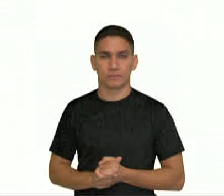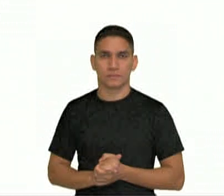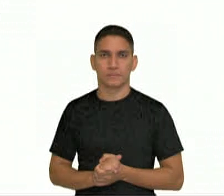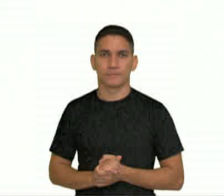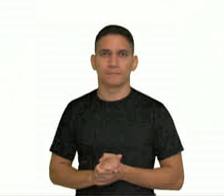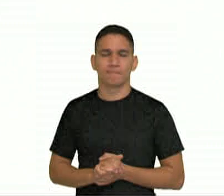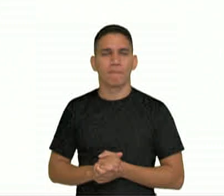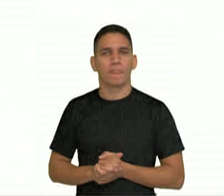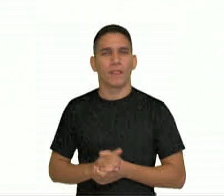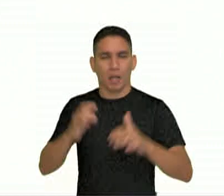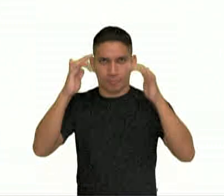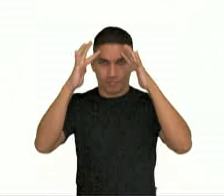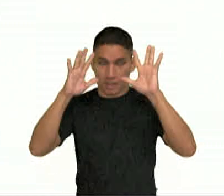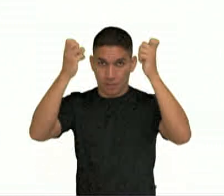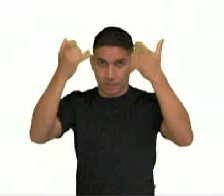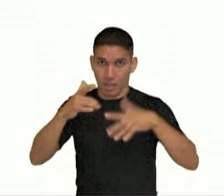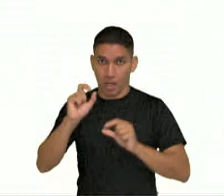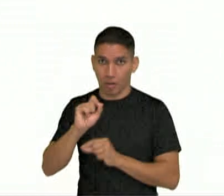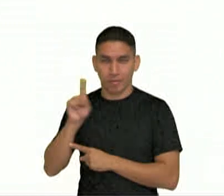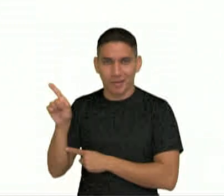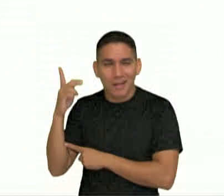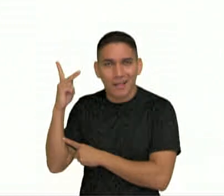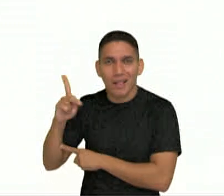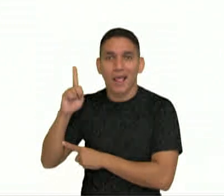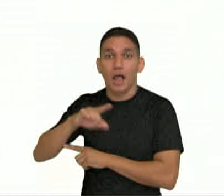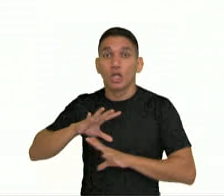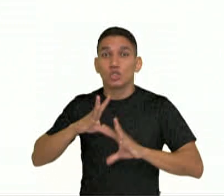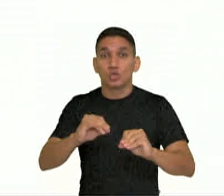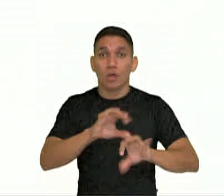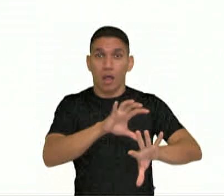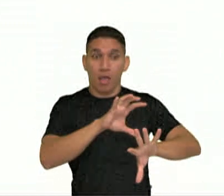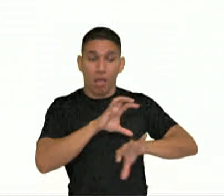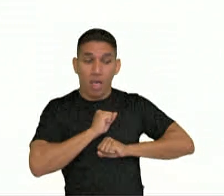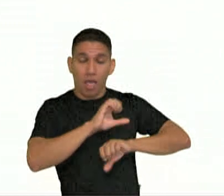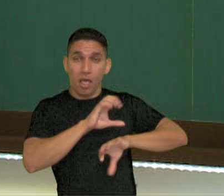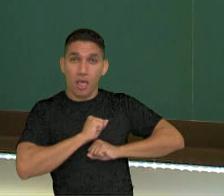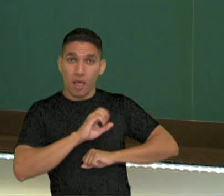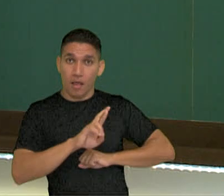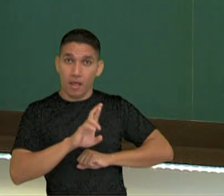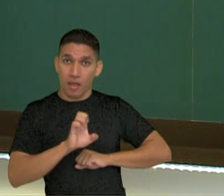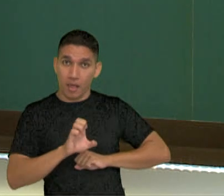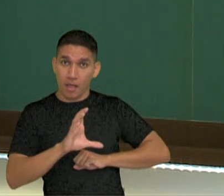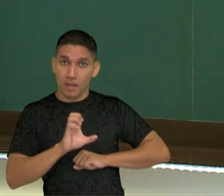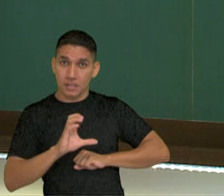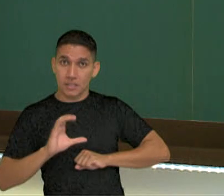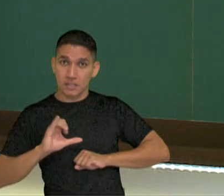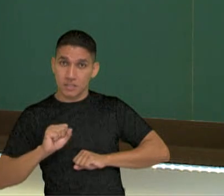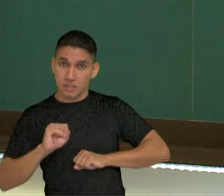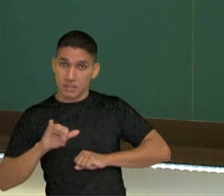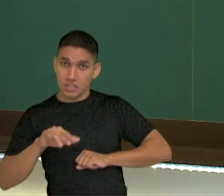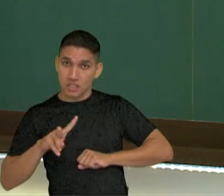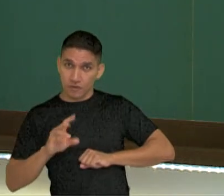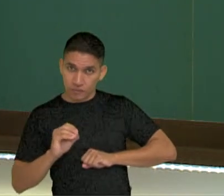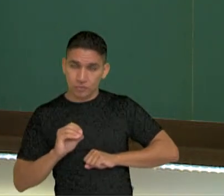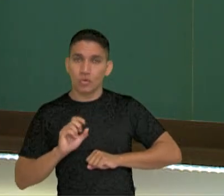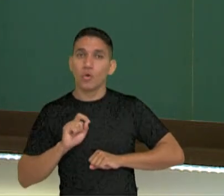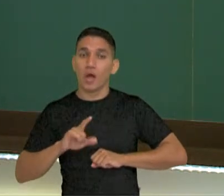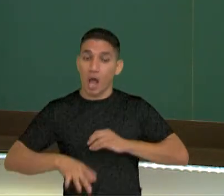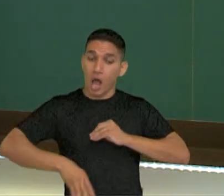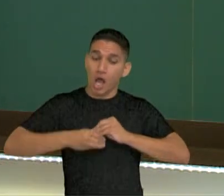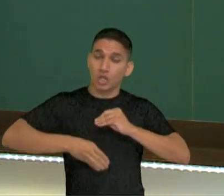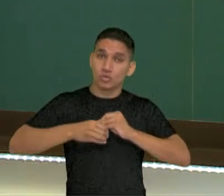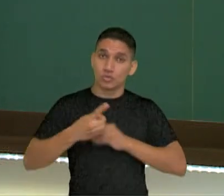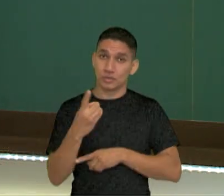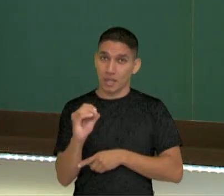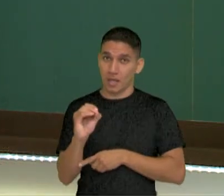veja, gente, está dizendo aqui que quem é todo recessivo vai ter ali que cada gene recessivo contribui com 10 centímetros. Então,